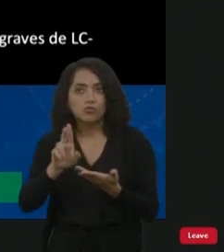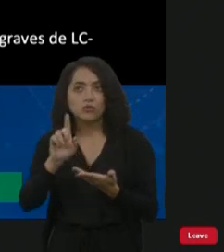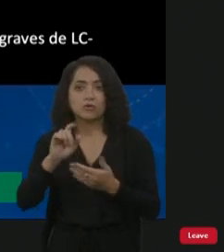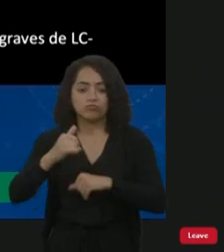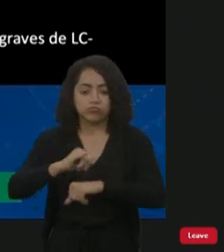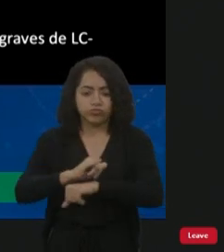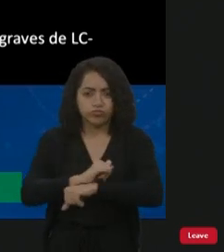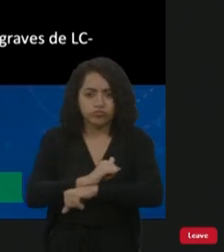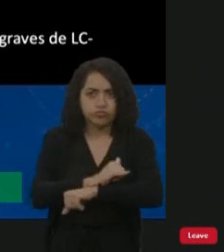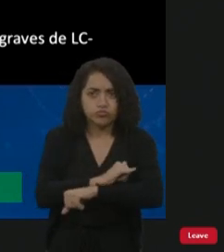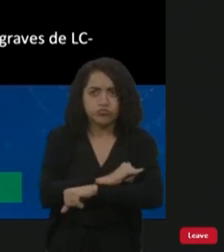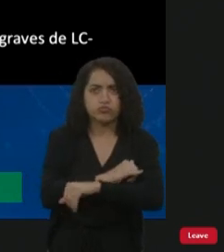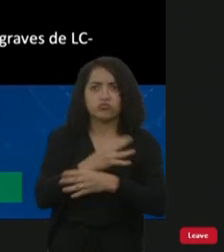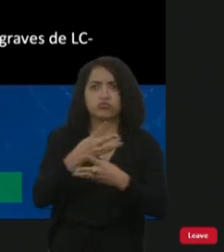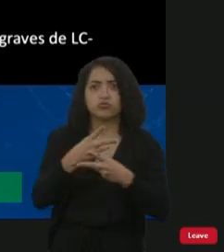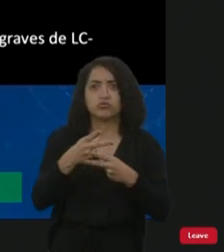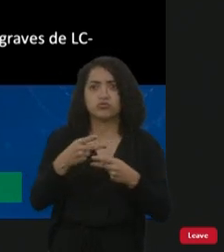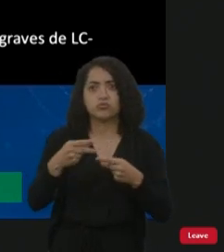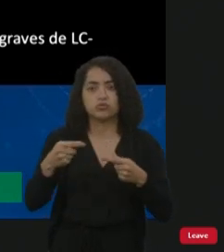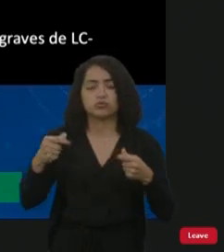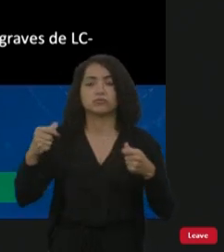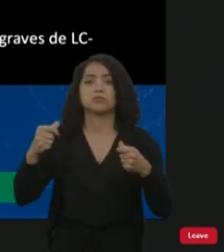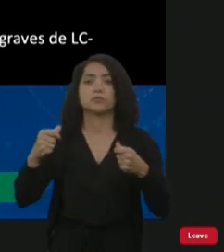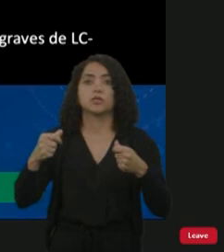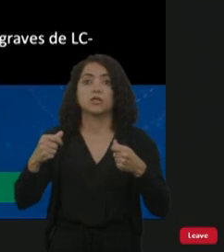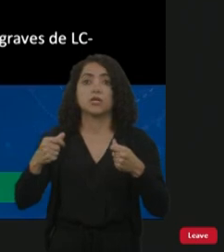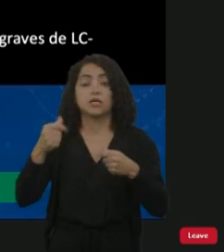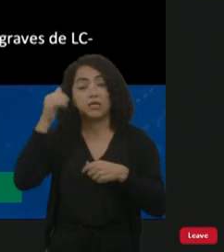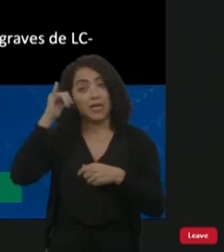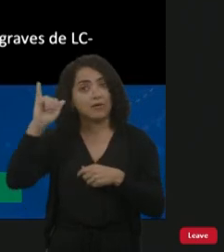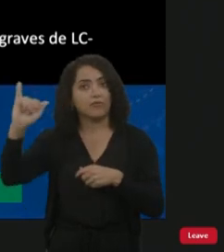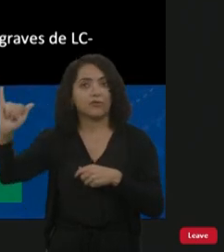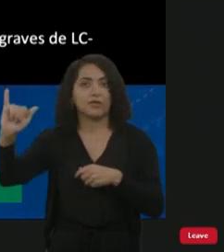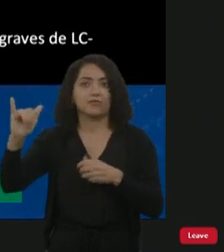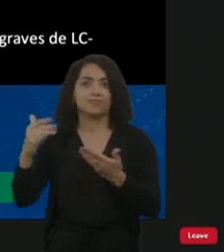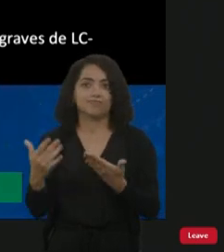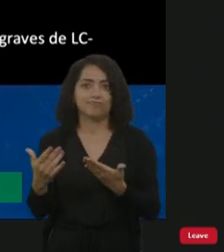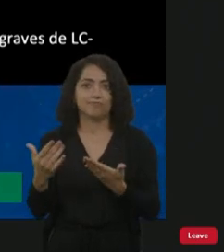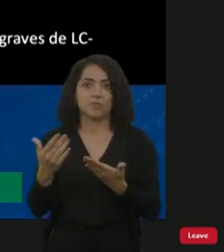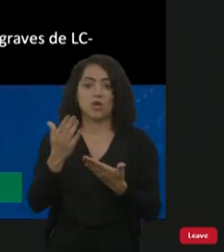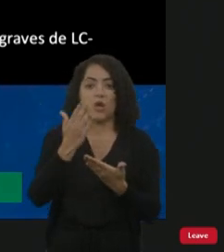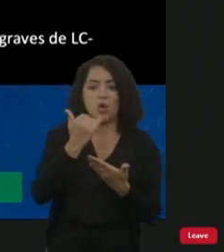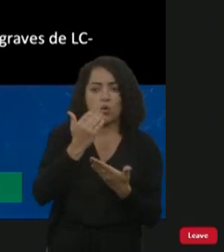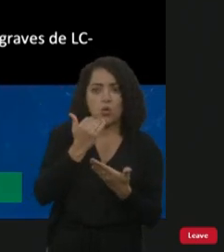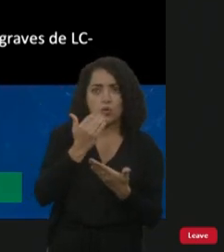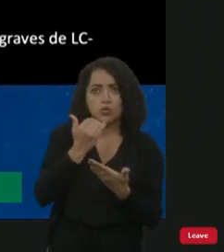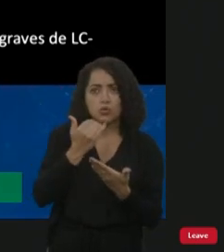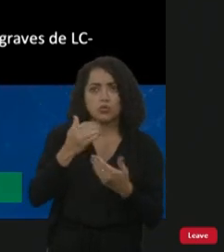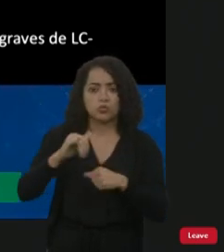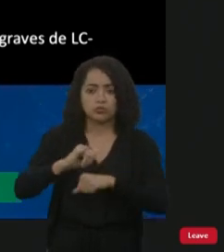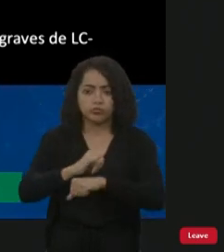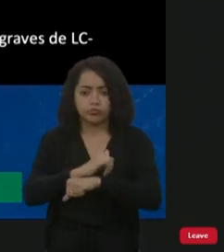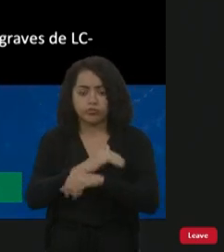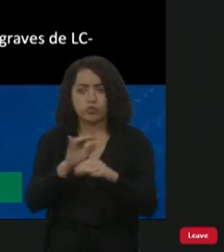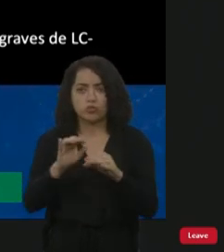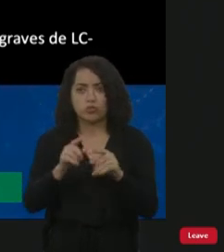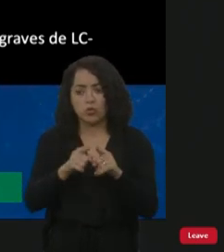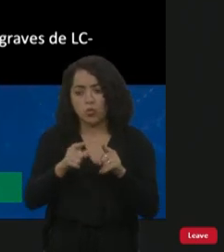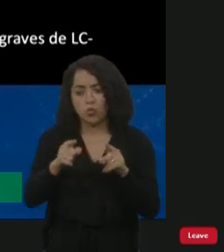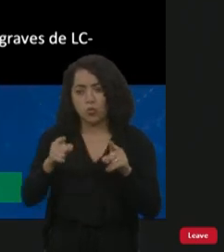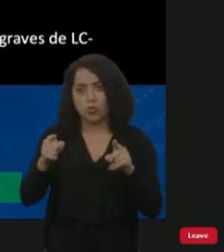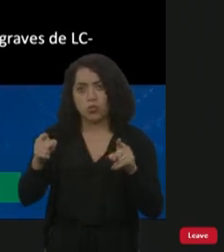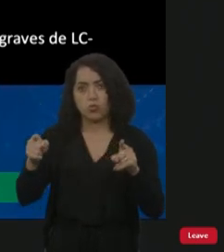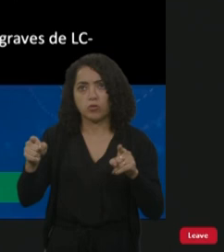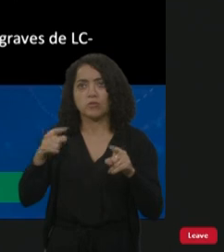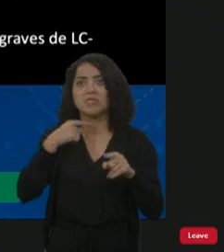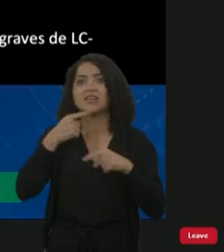gordura tanto, né? E evitar que ele consuma as gorduras de cadeia longa que ele não